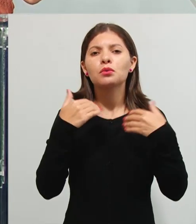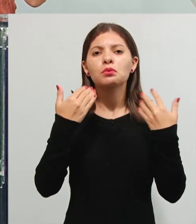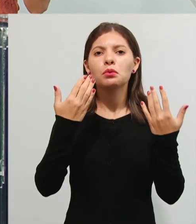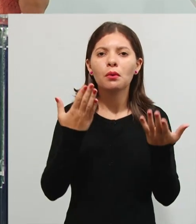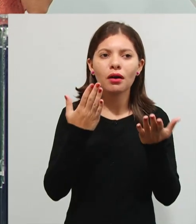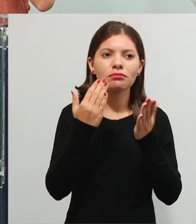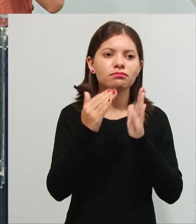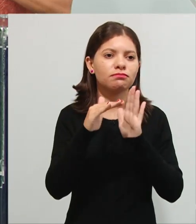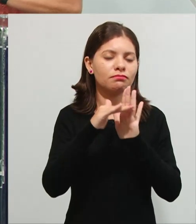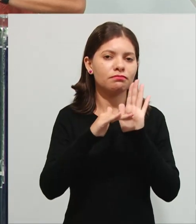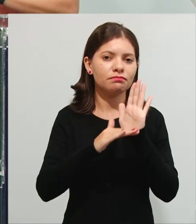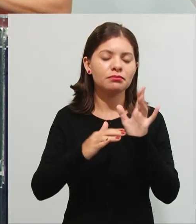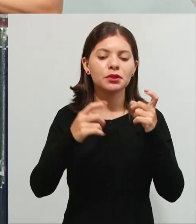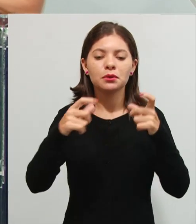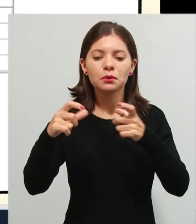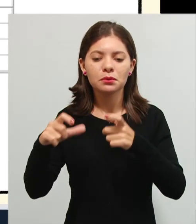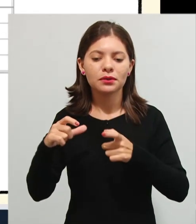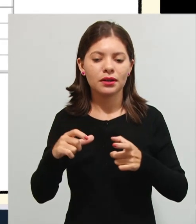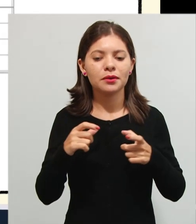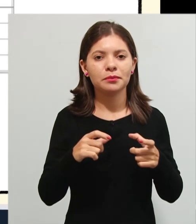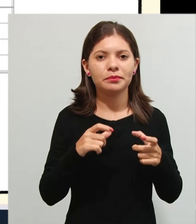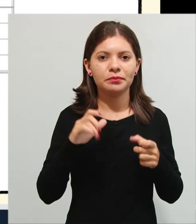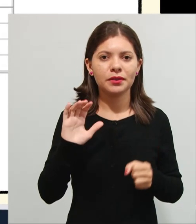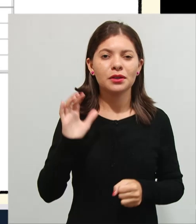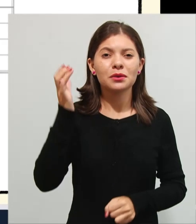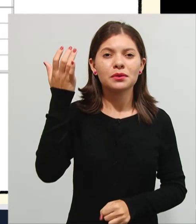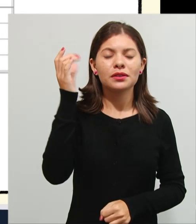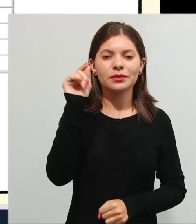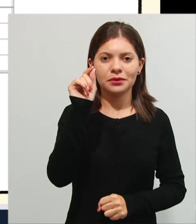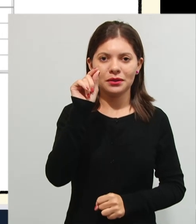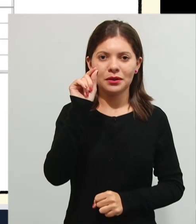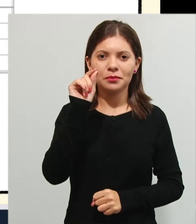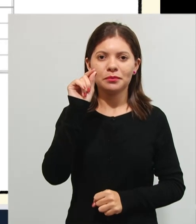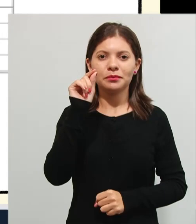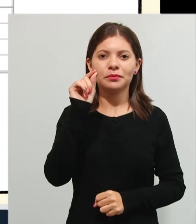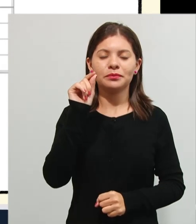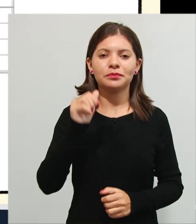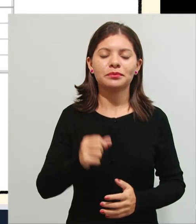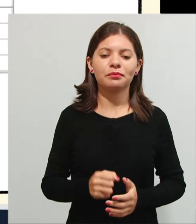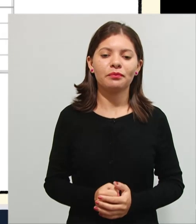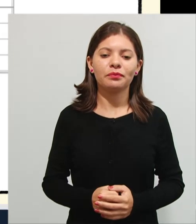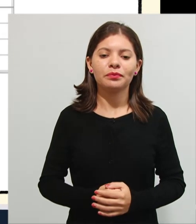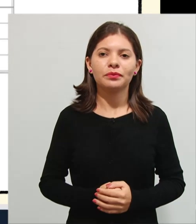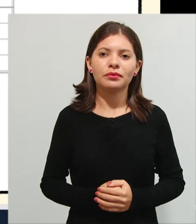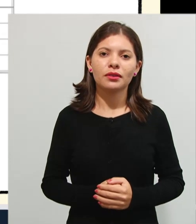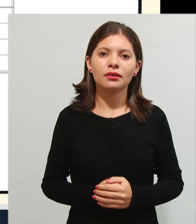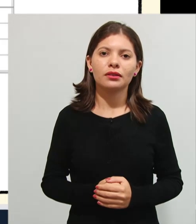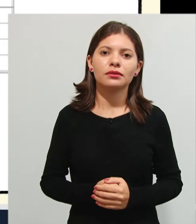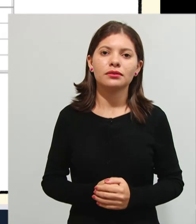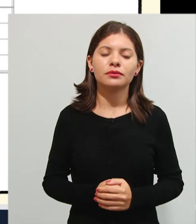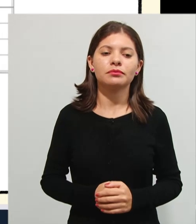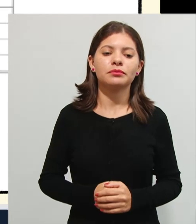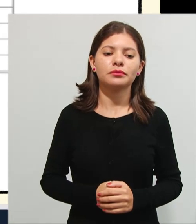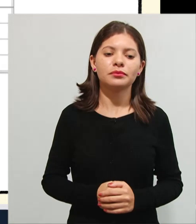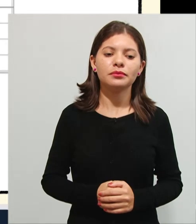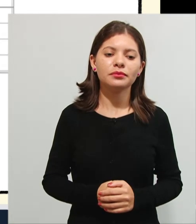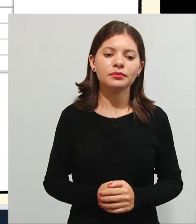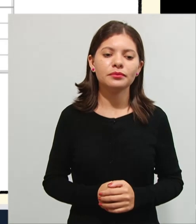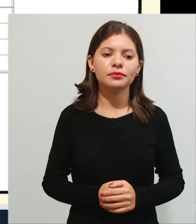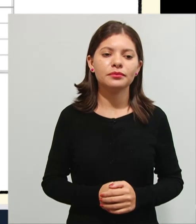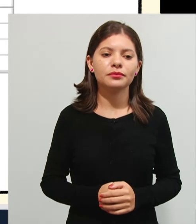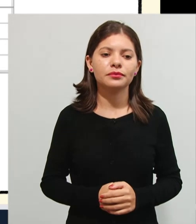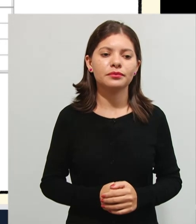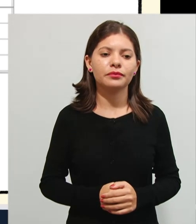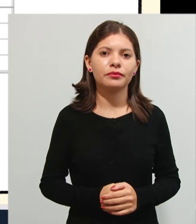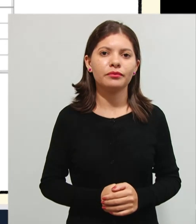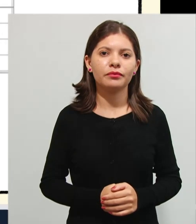identificar o endereço de cada célula. Então, o que vai acontecer aqui? Se eu clicar nessa célula que a gente está vendo aqui,